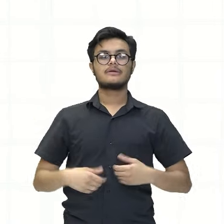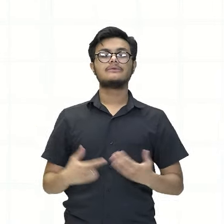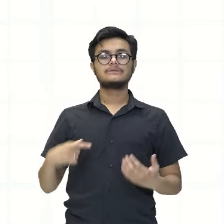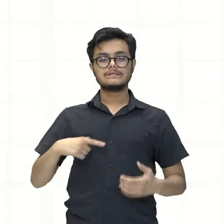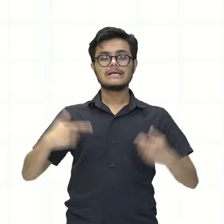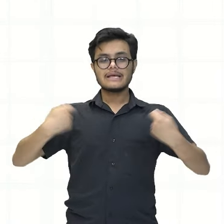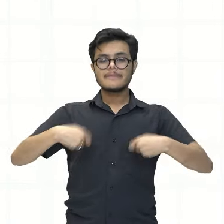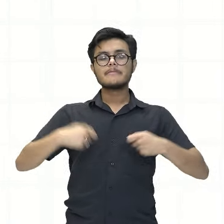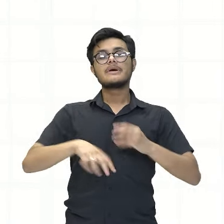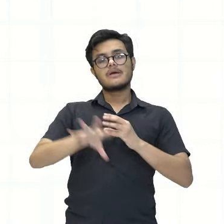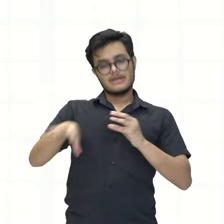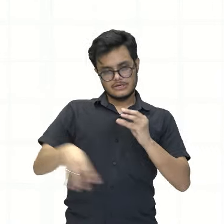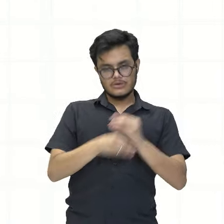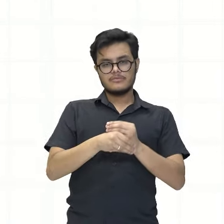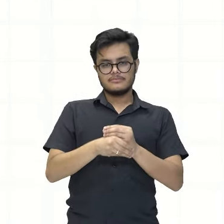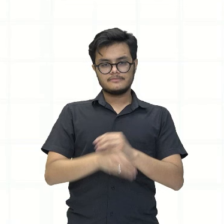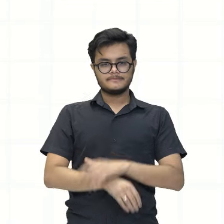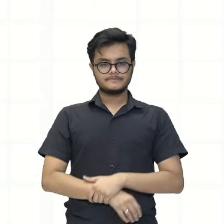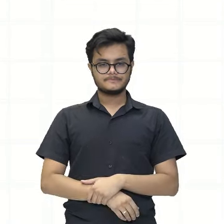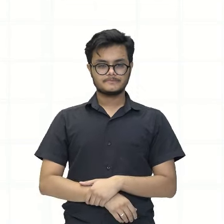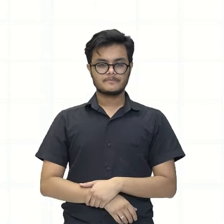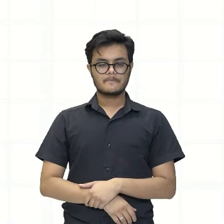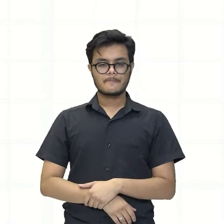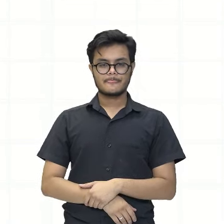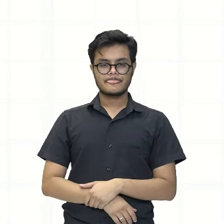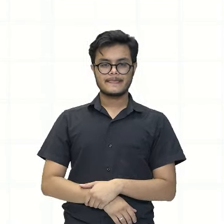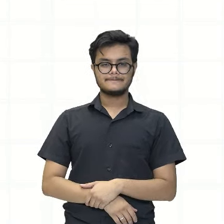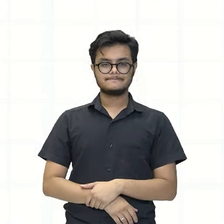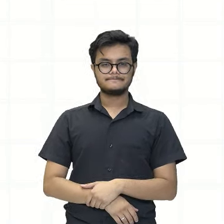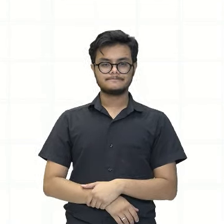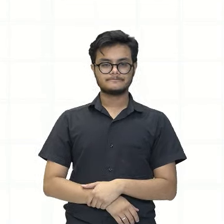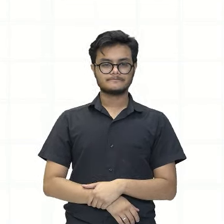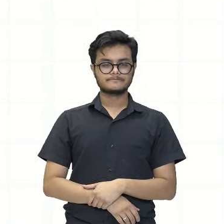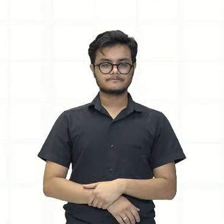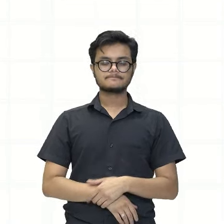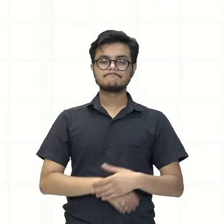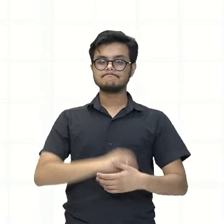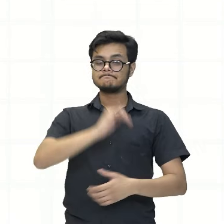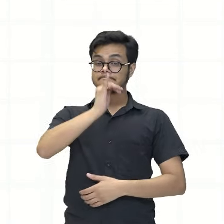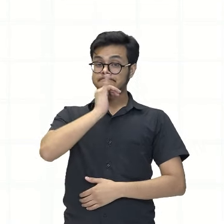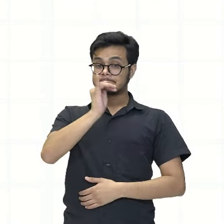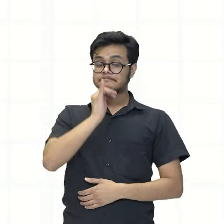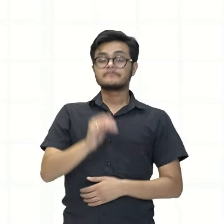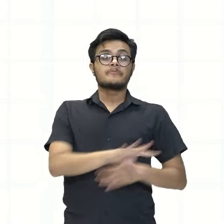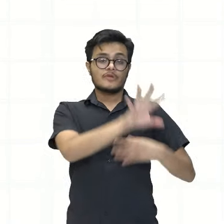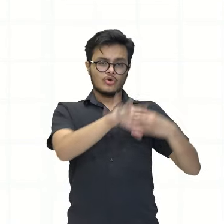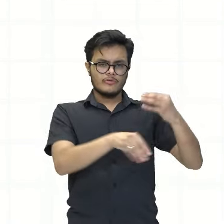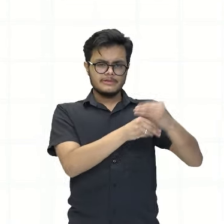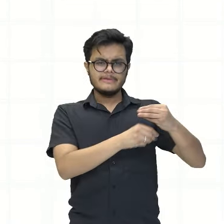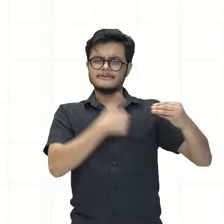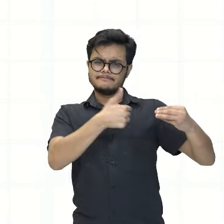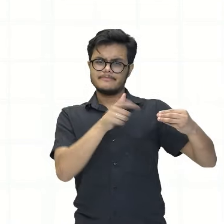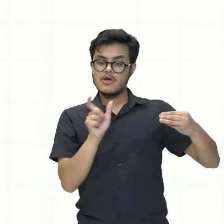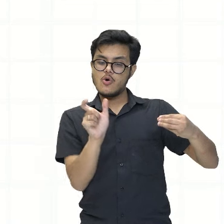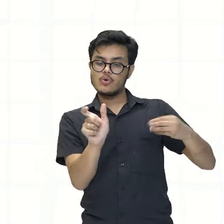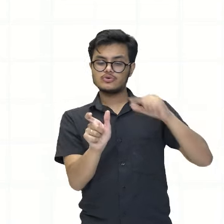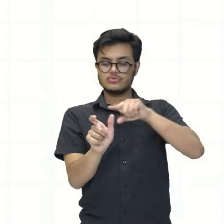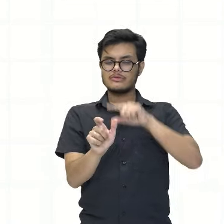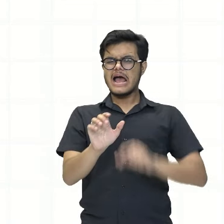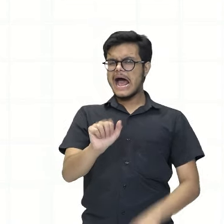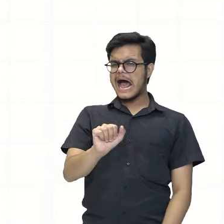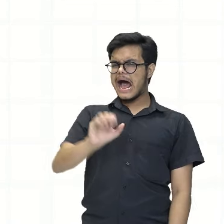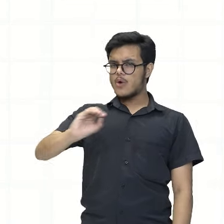que precisa de complemento e aí esses complementos